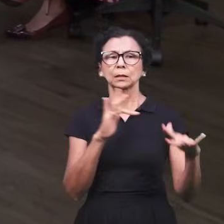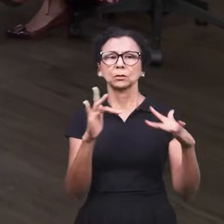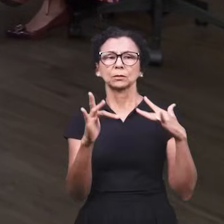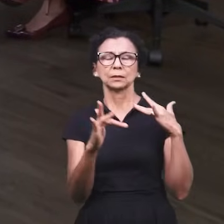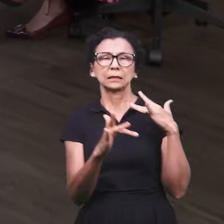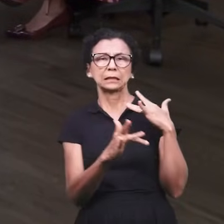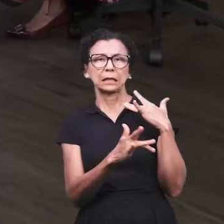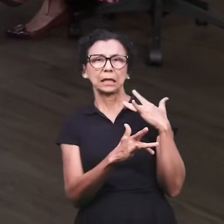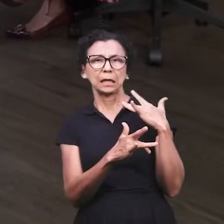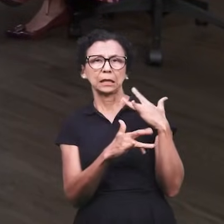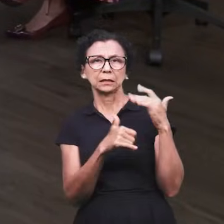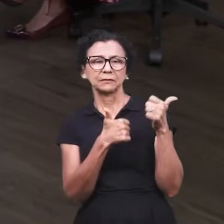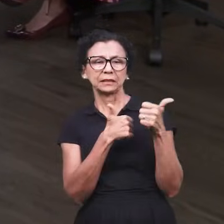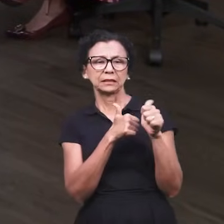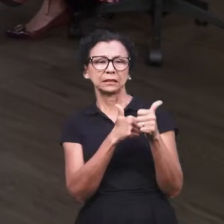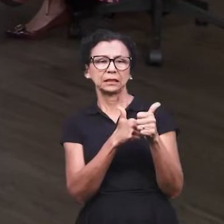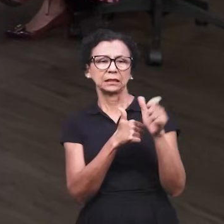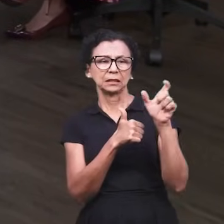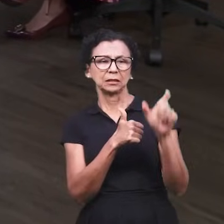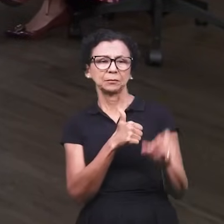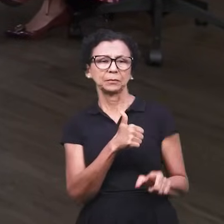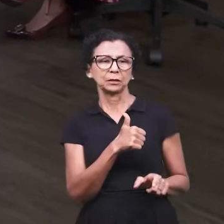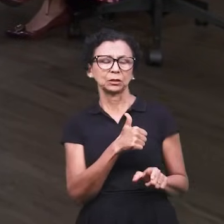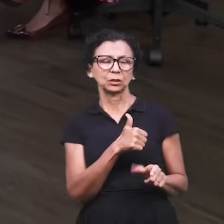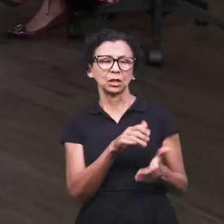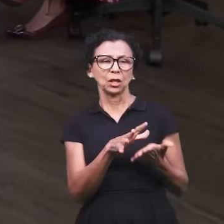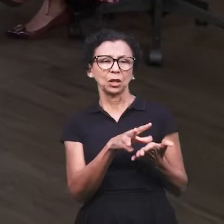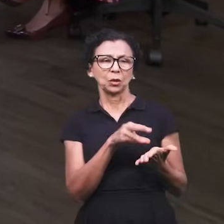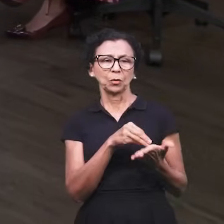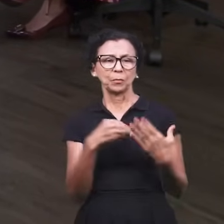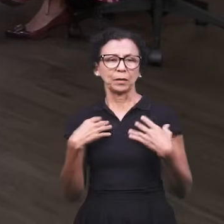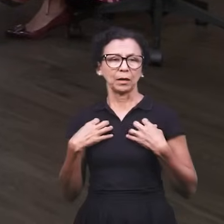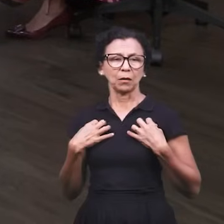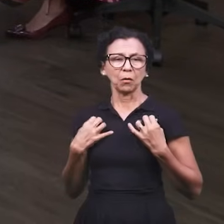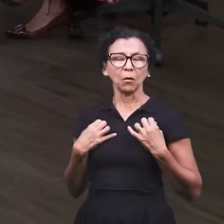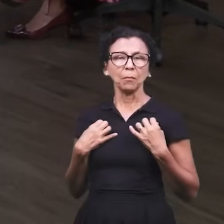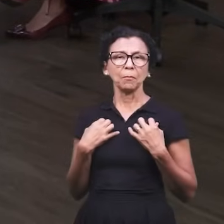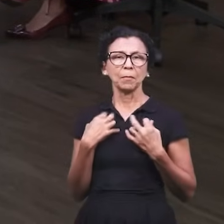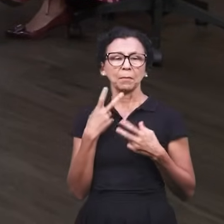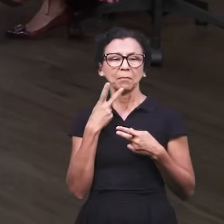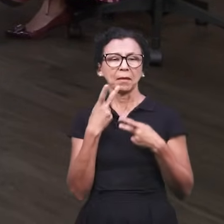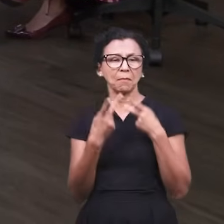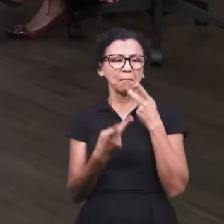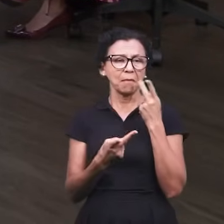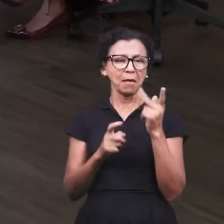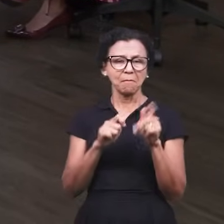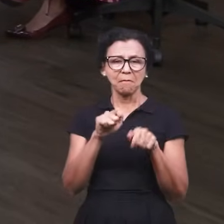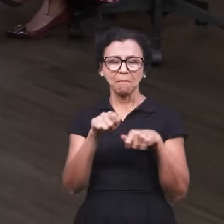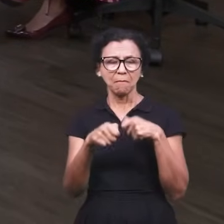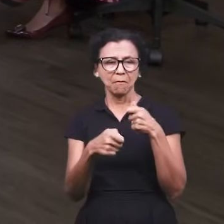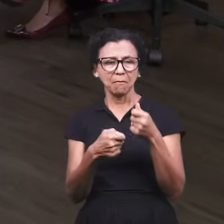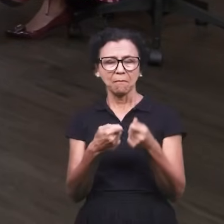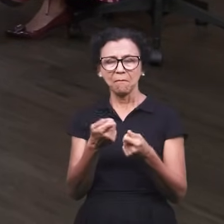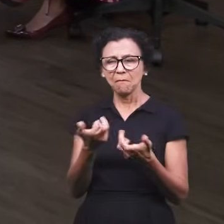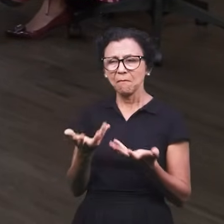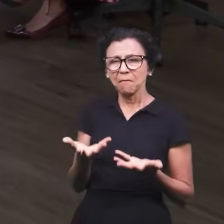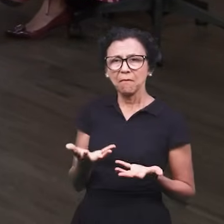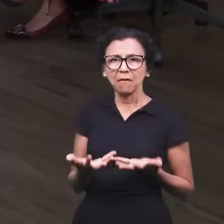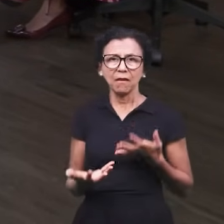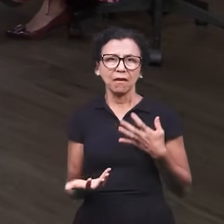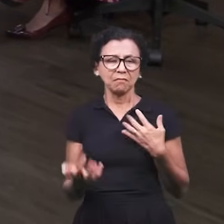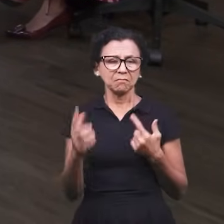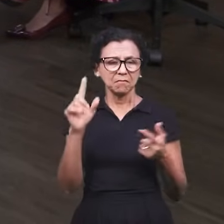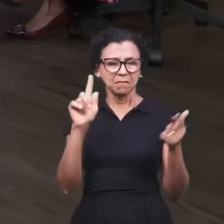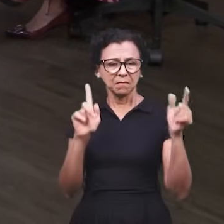acompanhar uma pessoa e você quer copiar a maneira de vestir, a maneira de falar, e